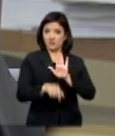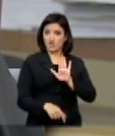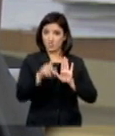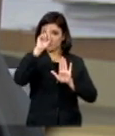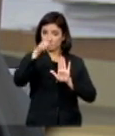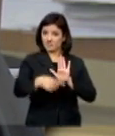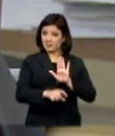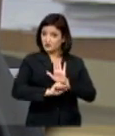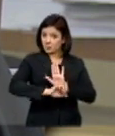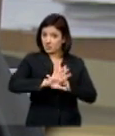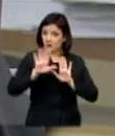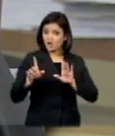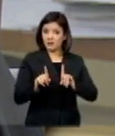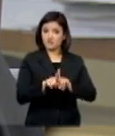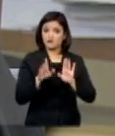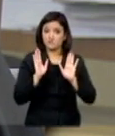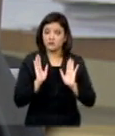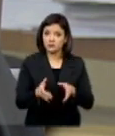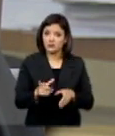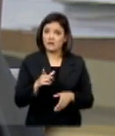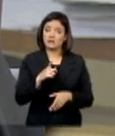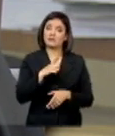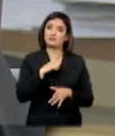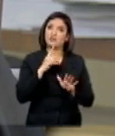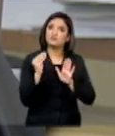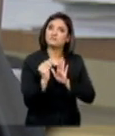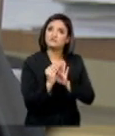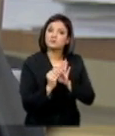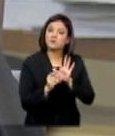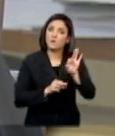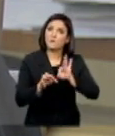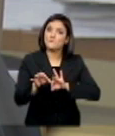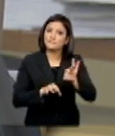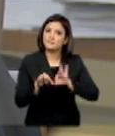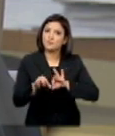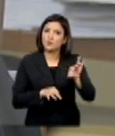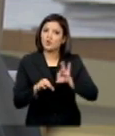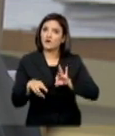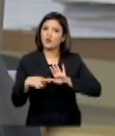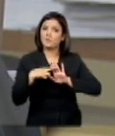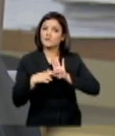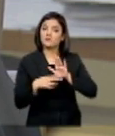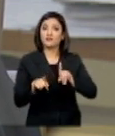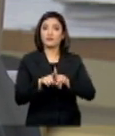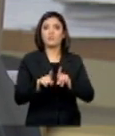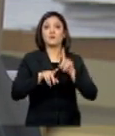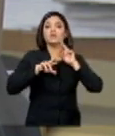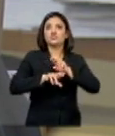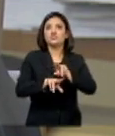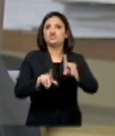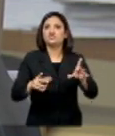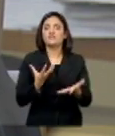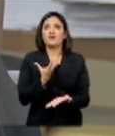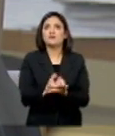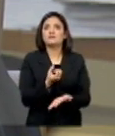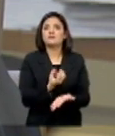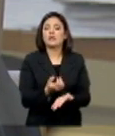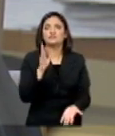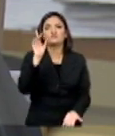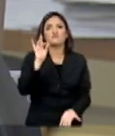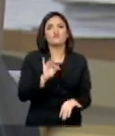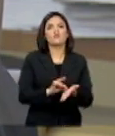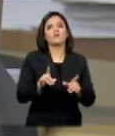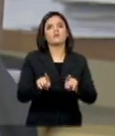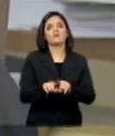de iniciados lingüísticos programa normativo e por uma constelação de dados reais setor